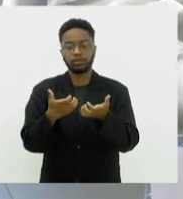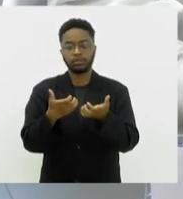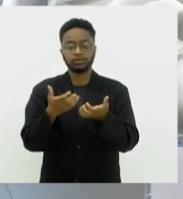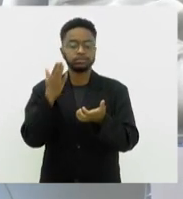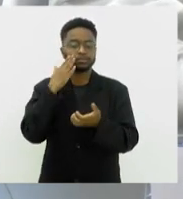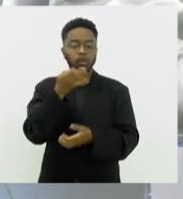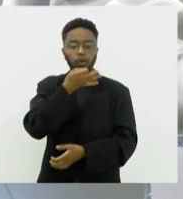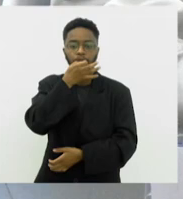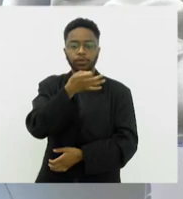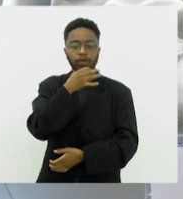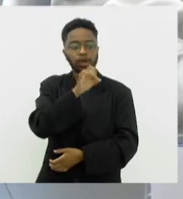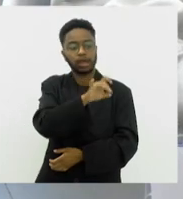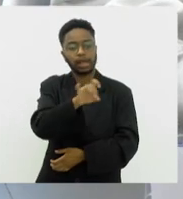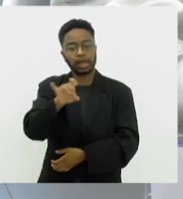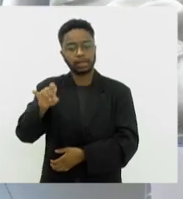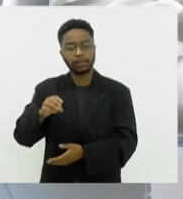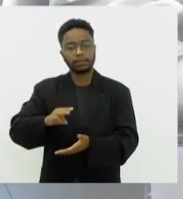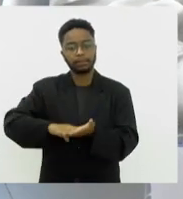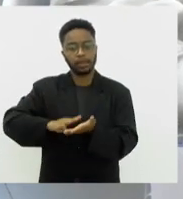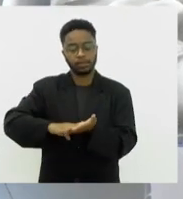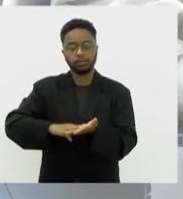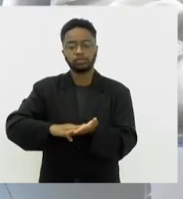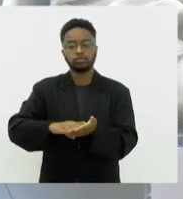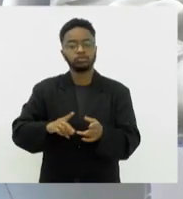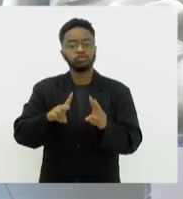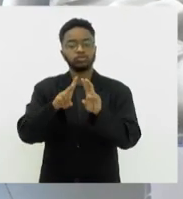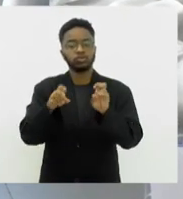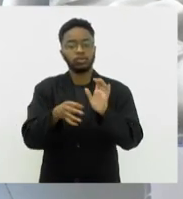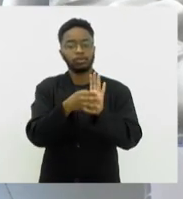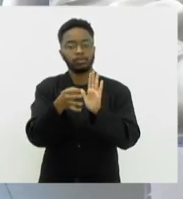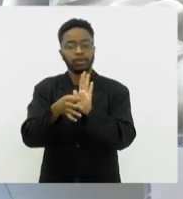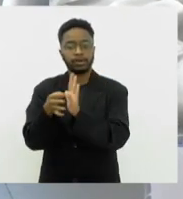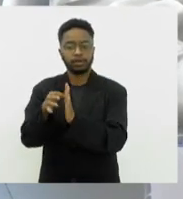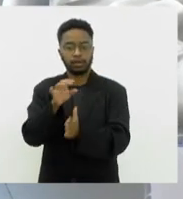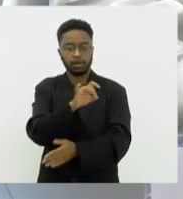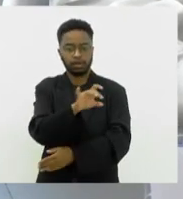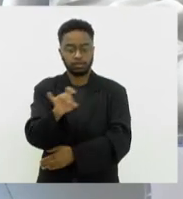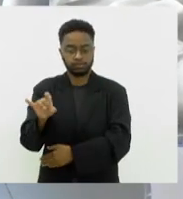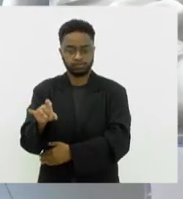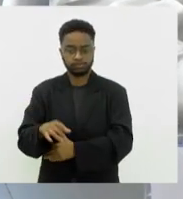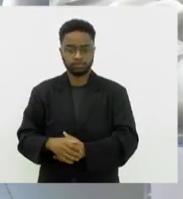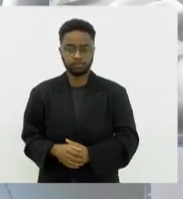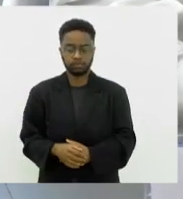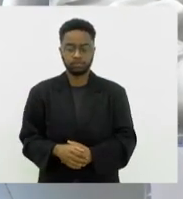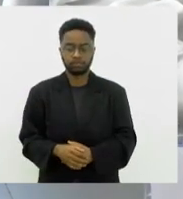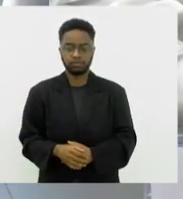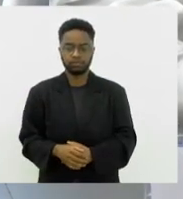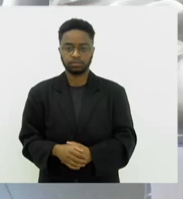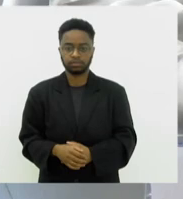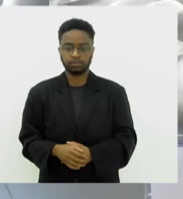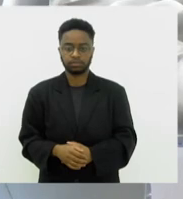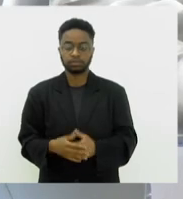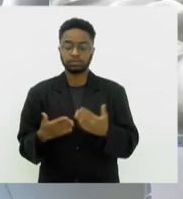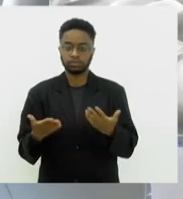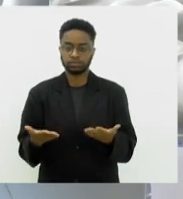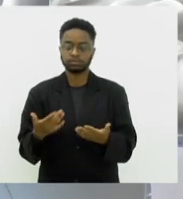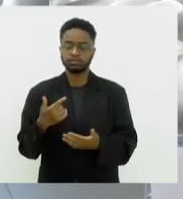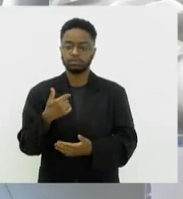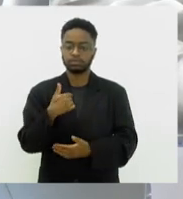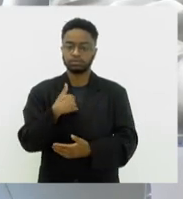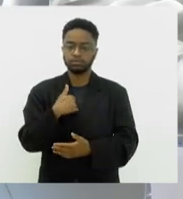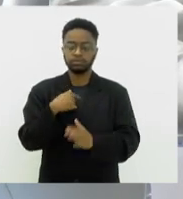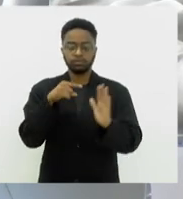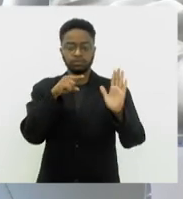CPI conta com relação aos seus pareceres diante disso indago a